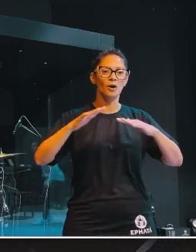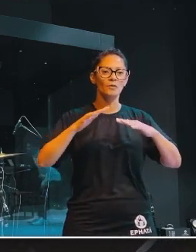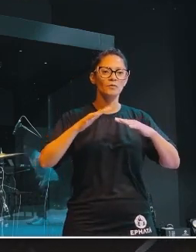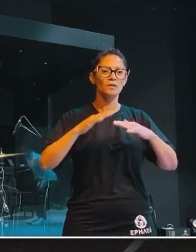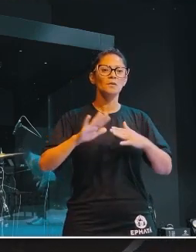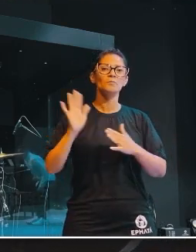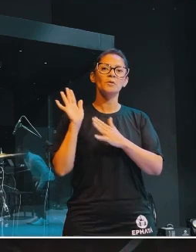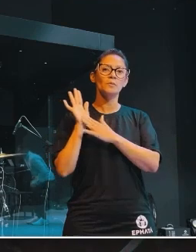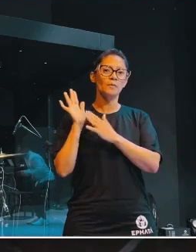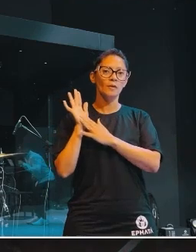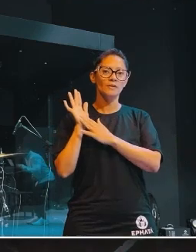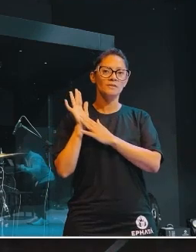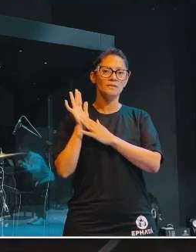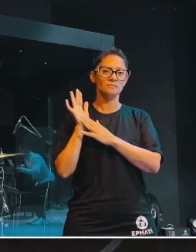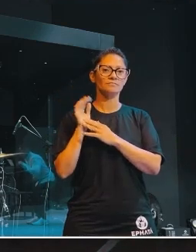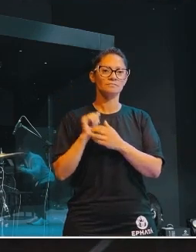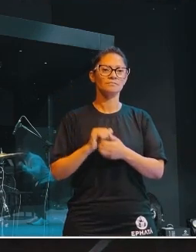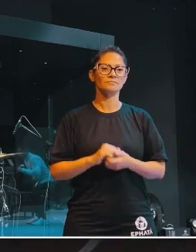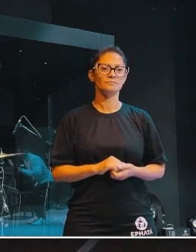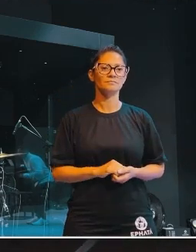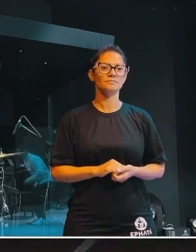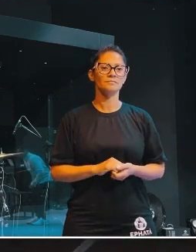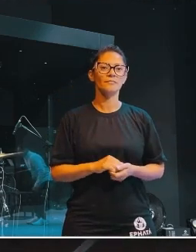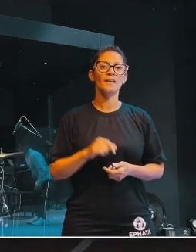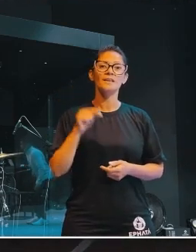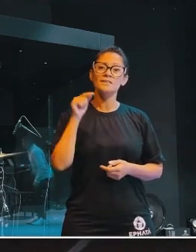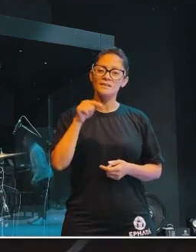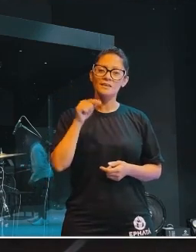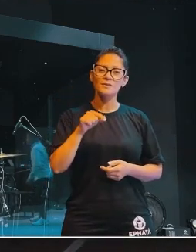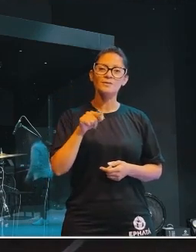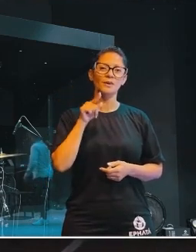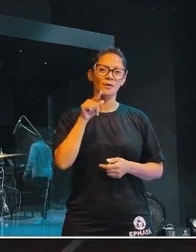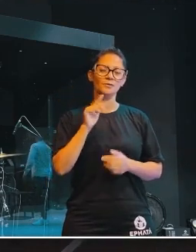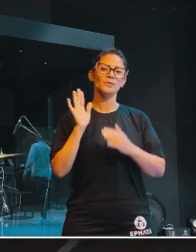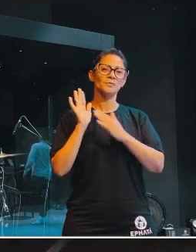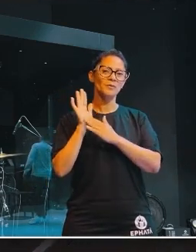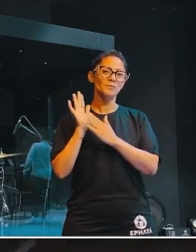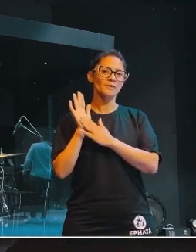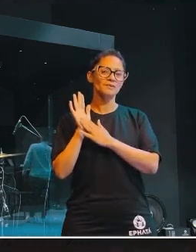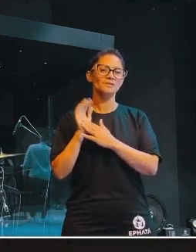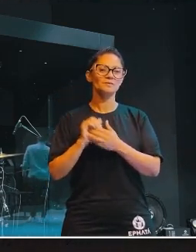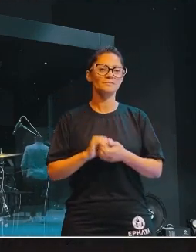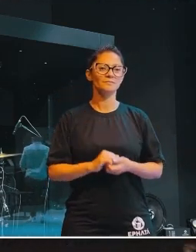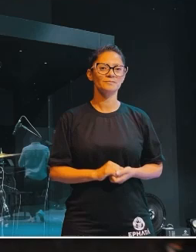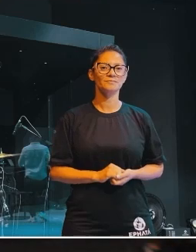por propósito. E esse aqui é o teu propósito.